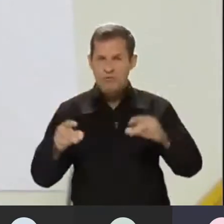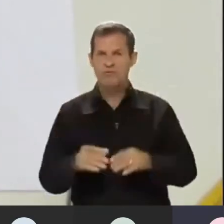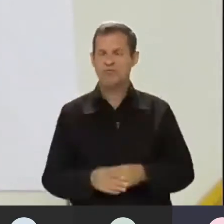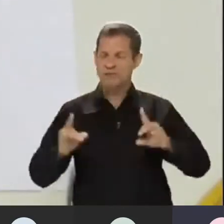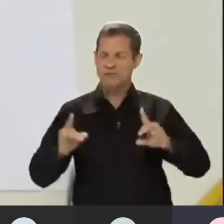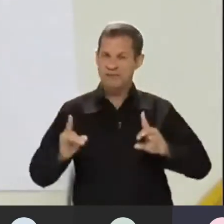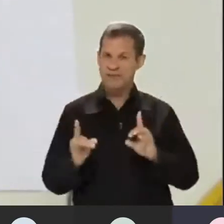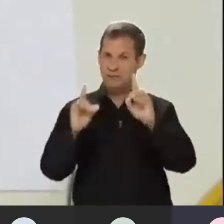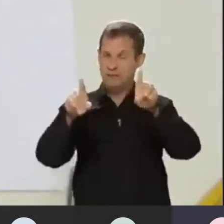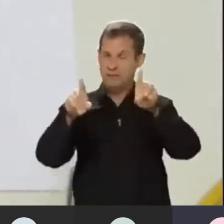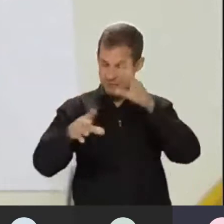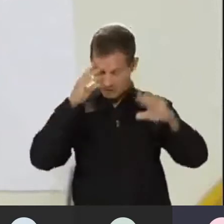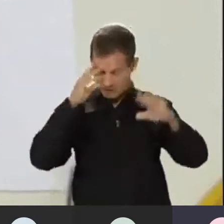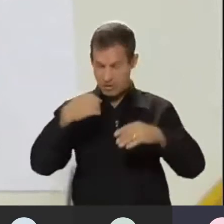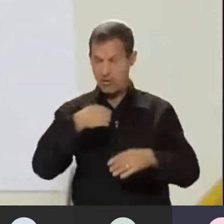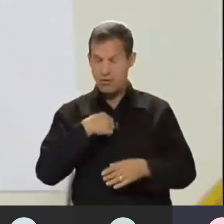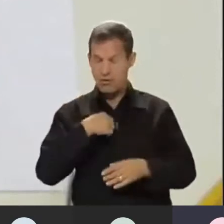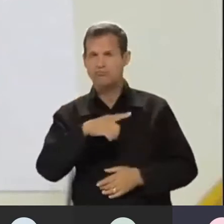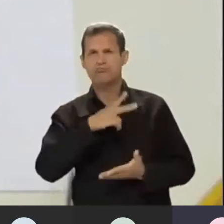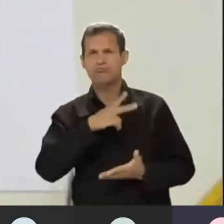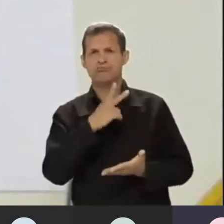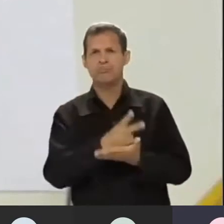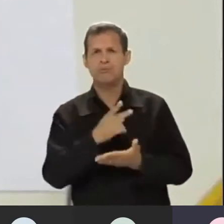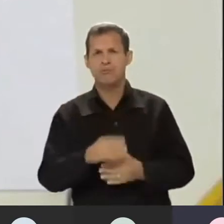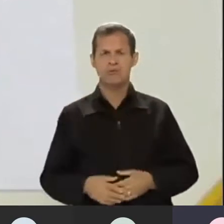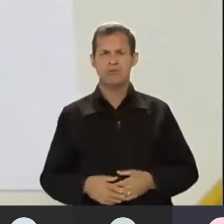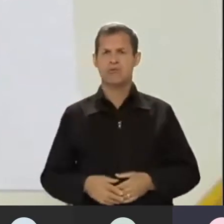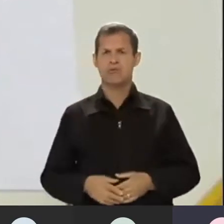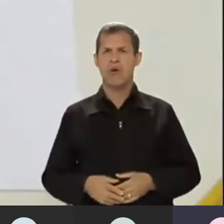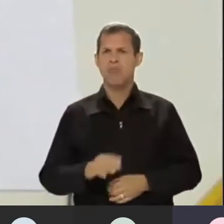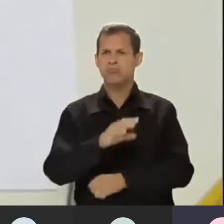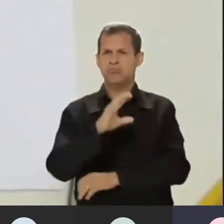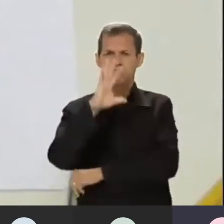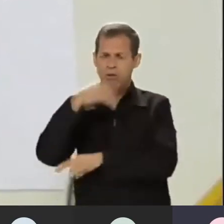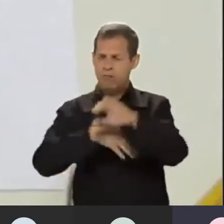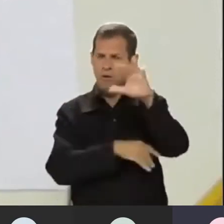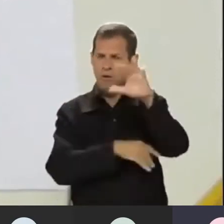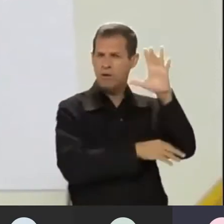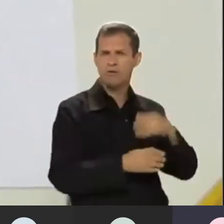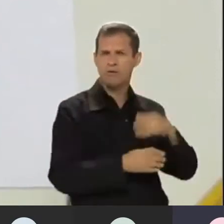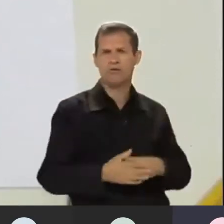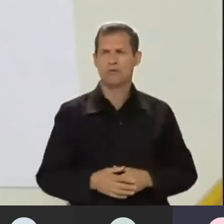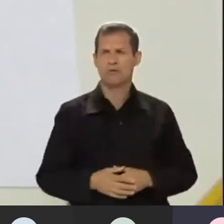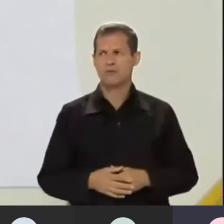edificação. O que eu posso pensar também é propor alguns arbustos,